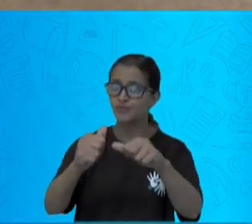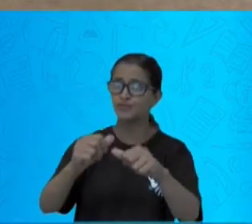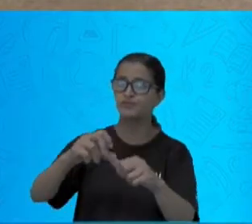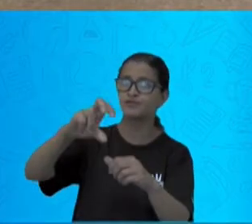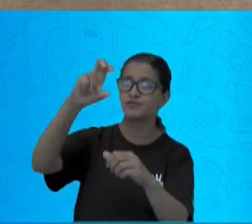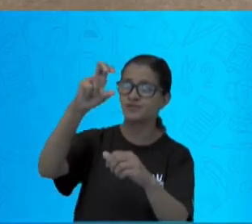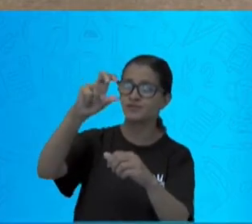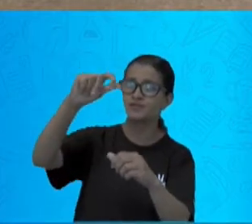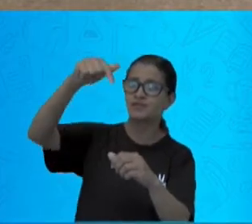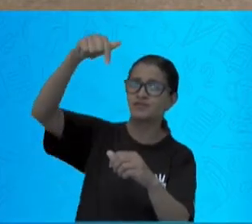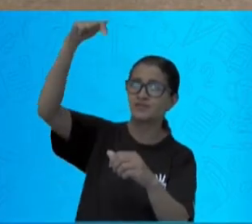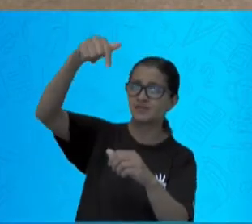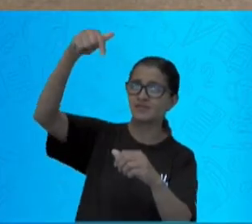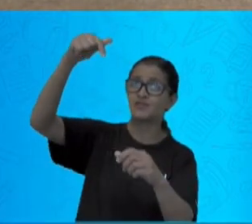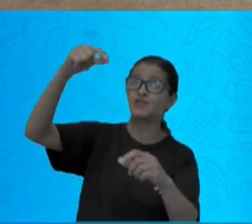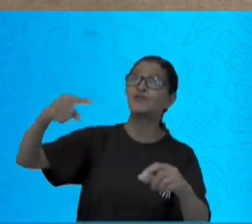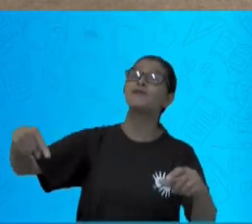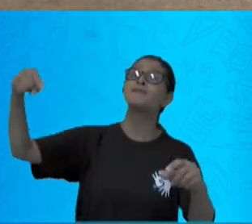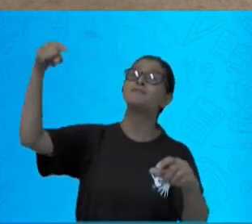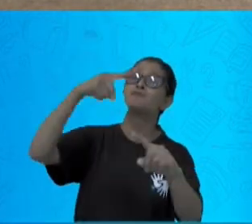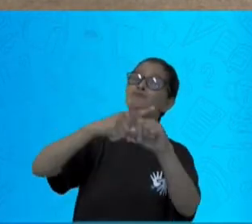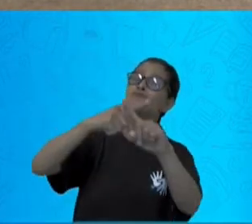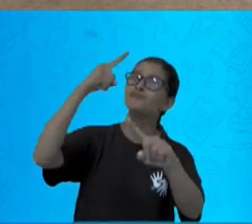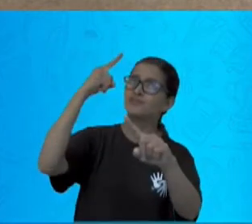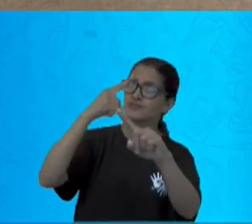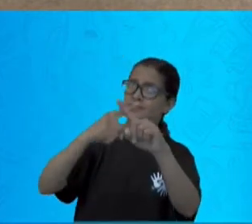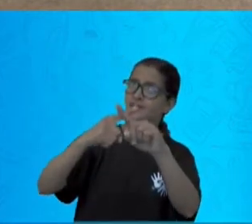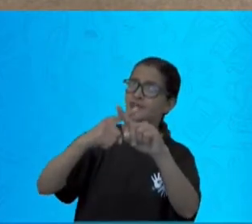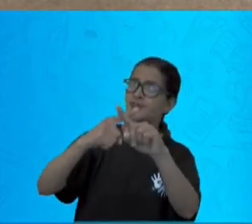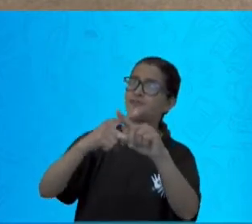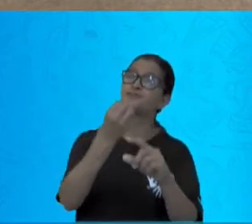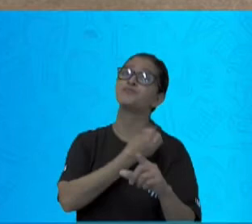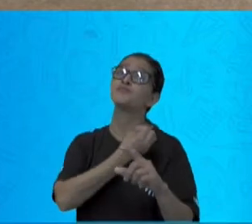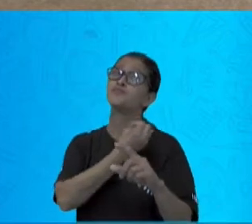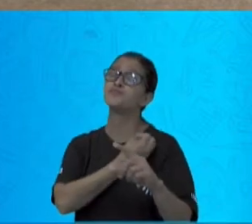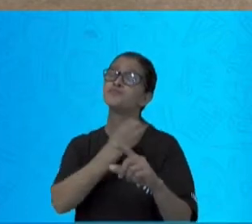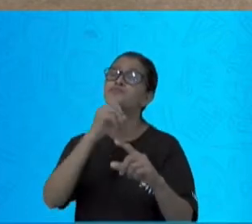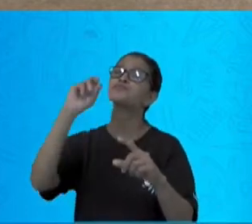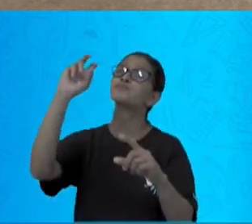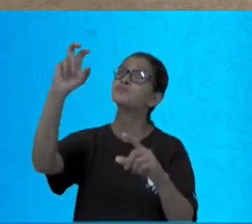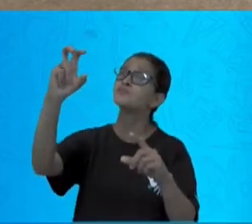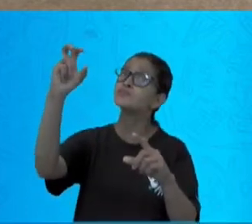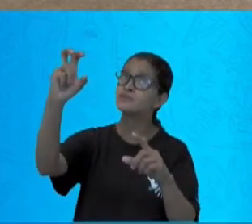5. 5 sétimos é quanto? Nós vimos aqui, ó, 5 sétimos,